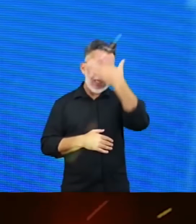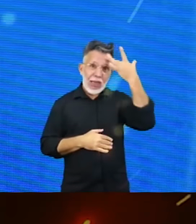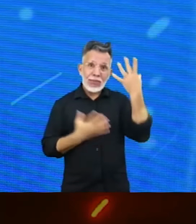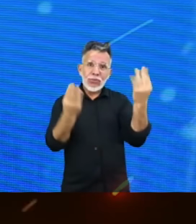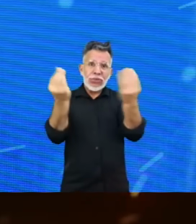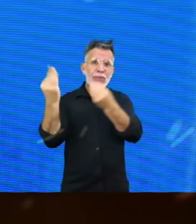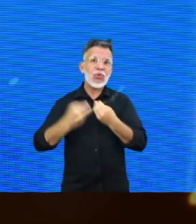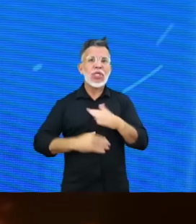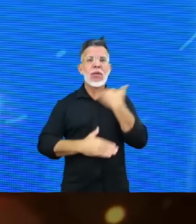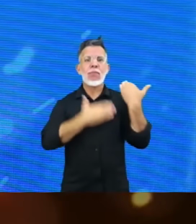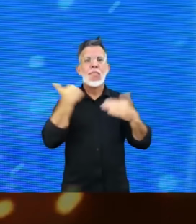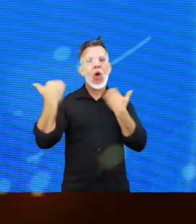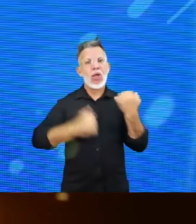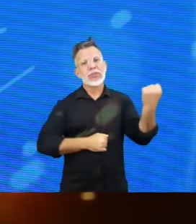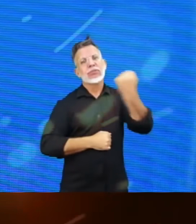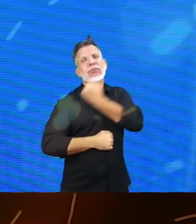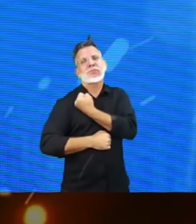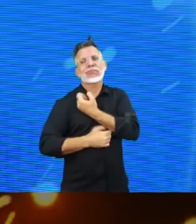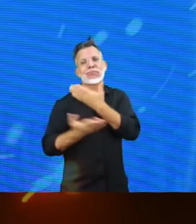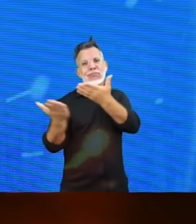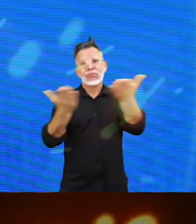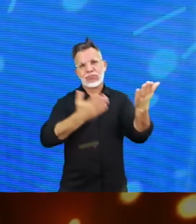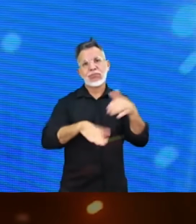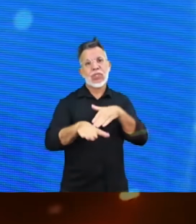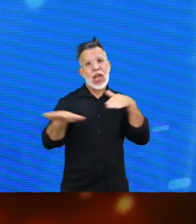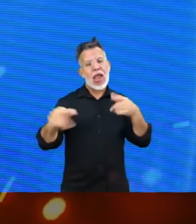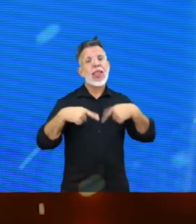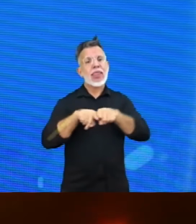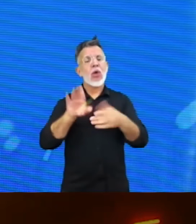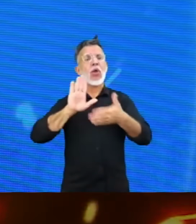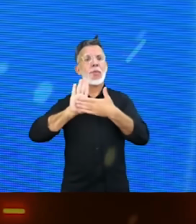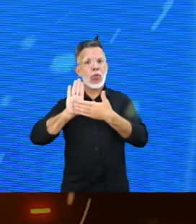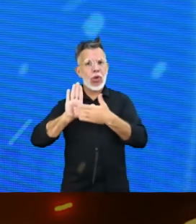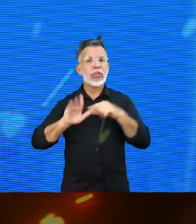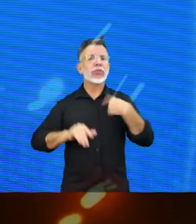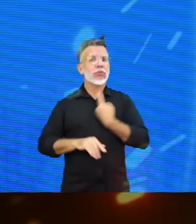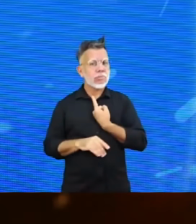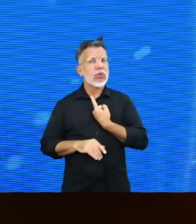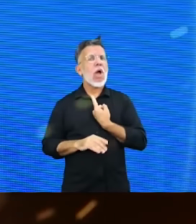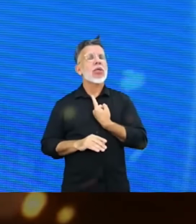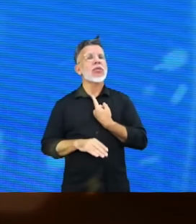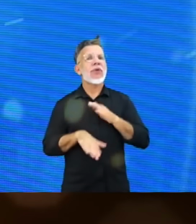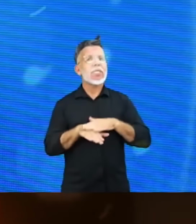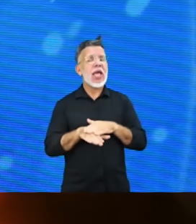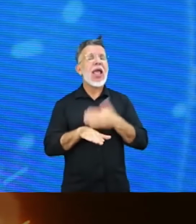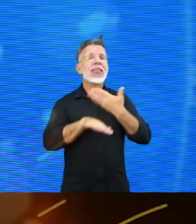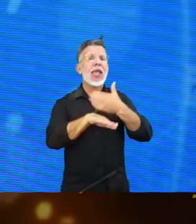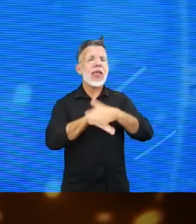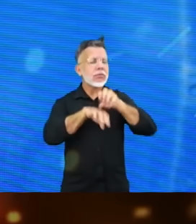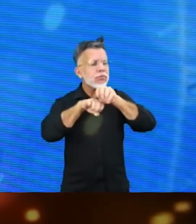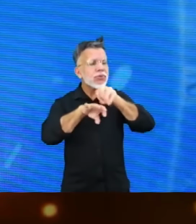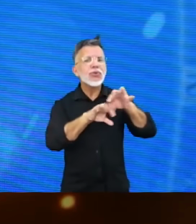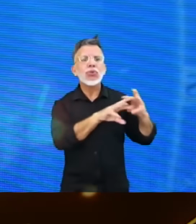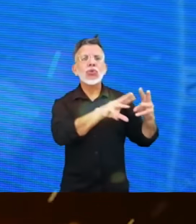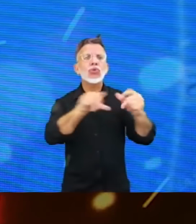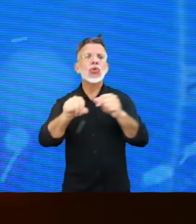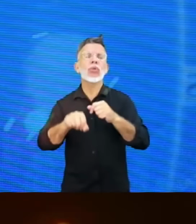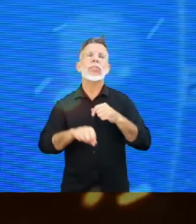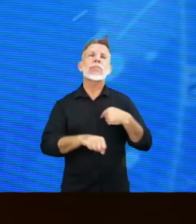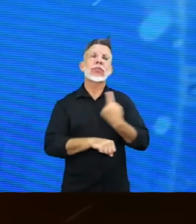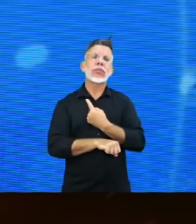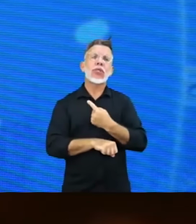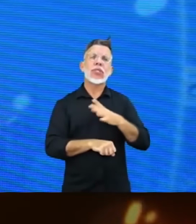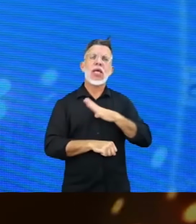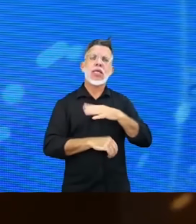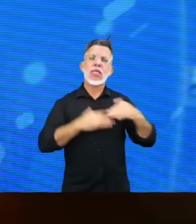o controle emocional e eu proponho de fato a gente treinar a nossa a nossa cidade na Inteligência Emocional sócio